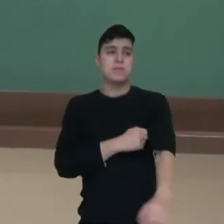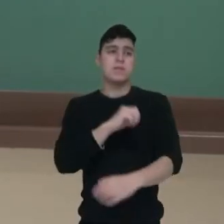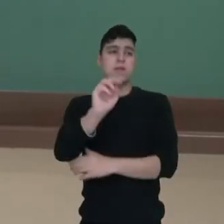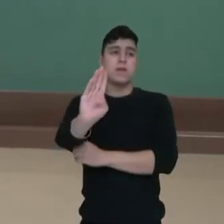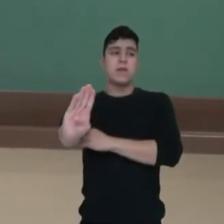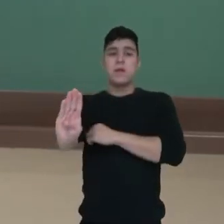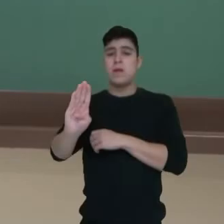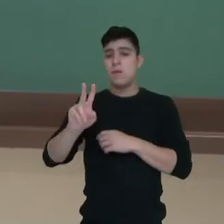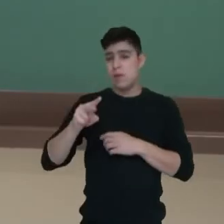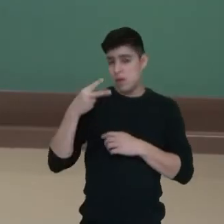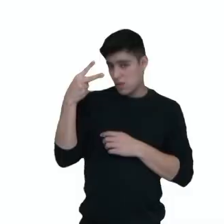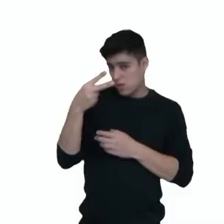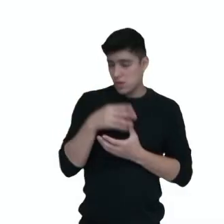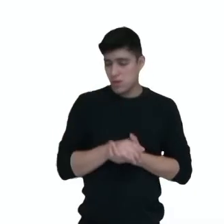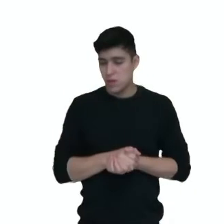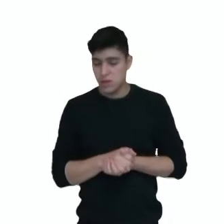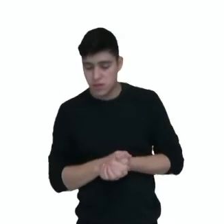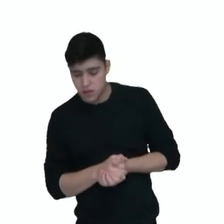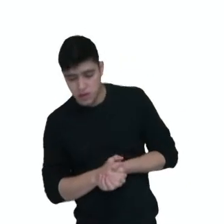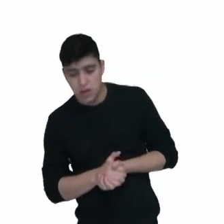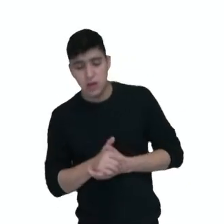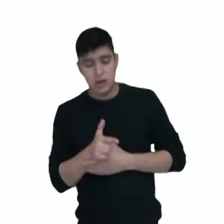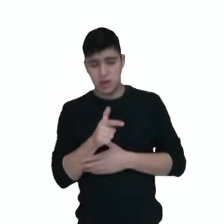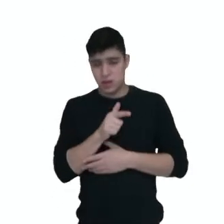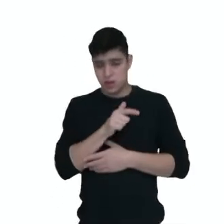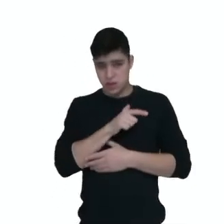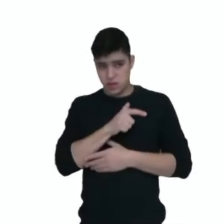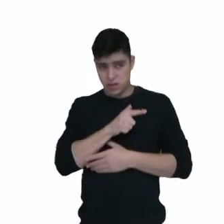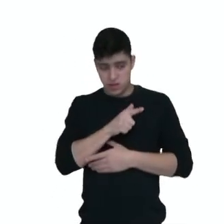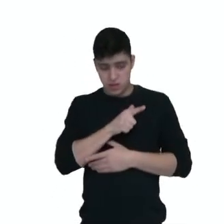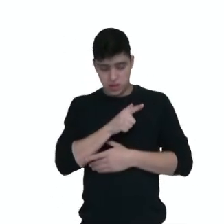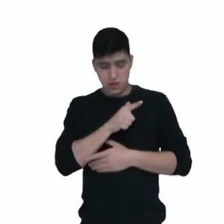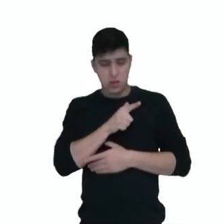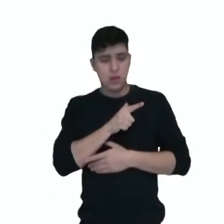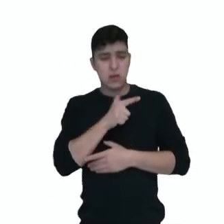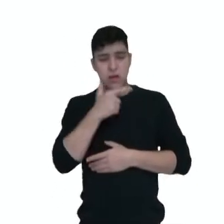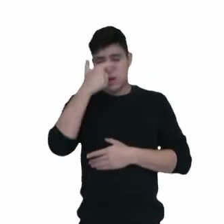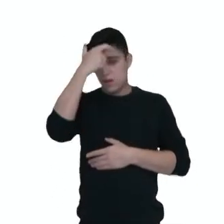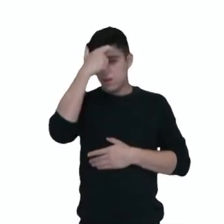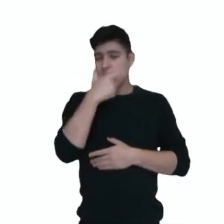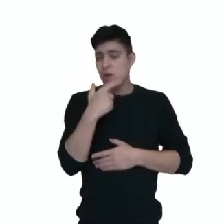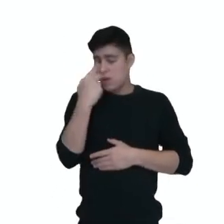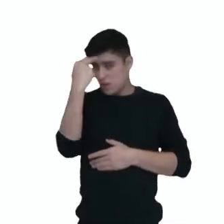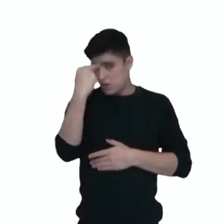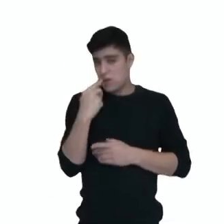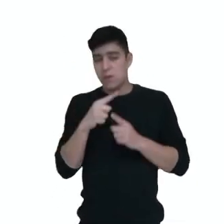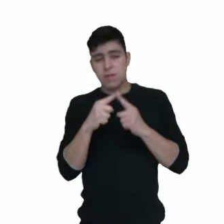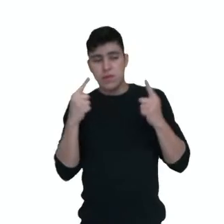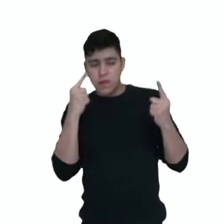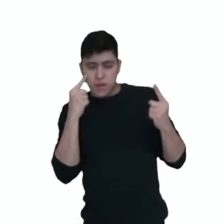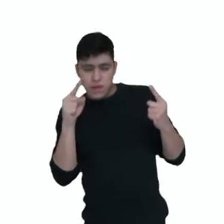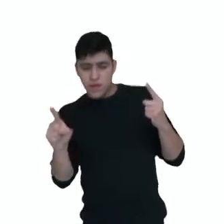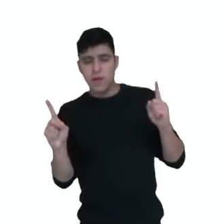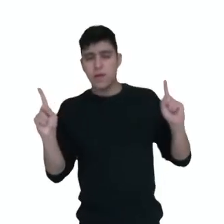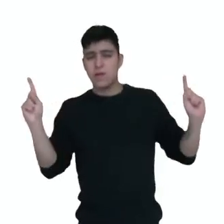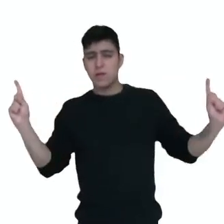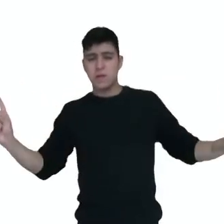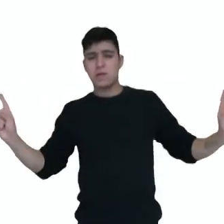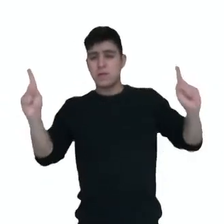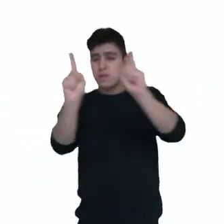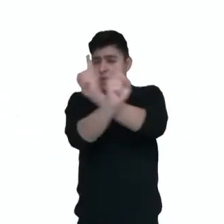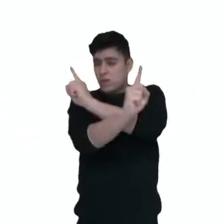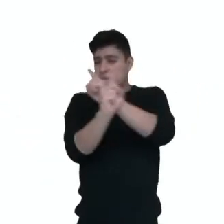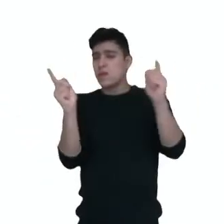B2, atletas com percepção de vulto. Não consigo ver, por exemplo, se está passando um atleta aqui na minha frente,